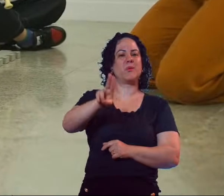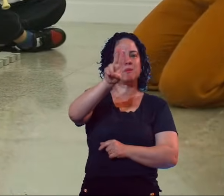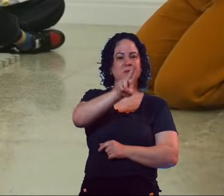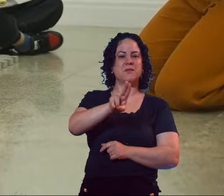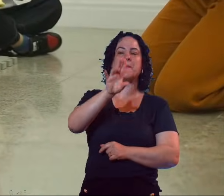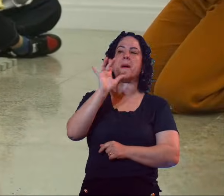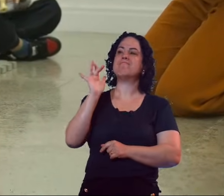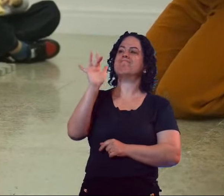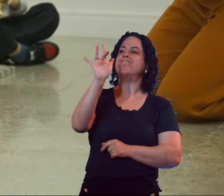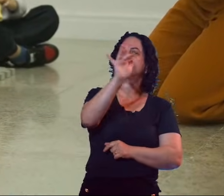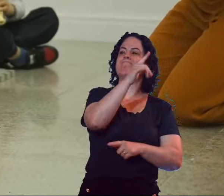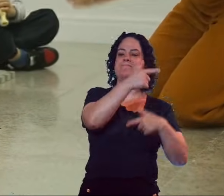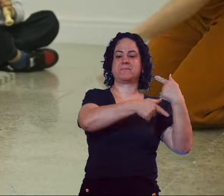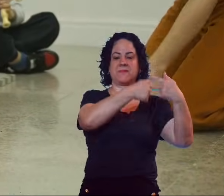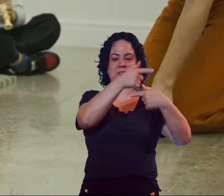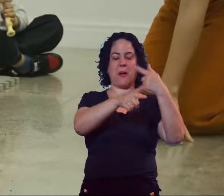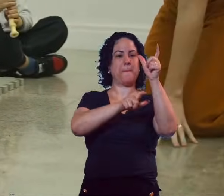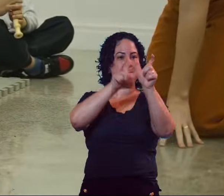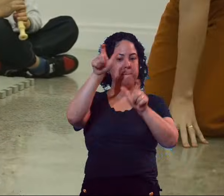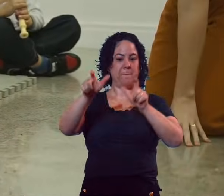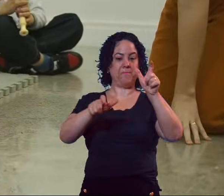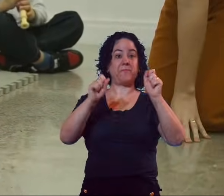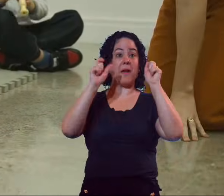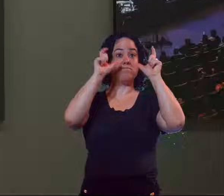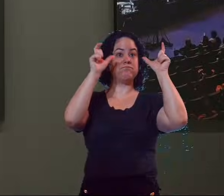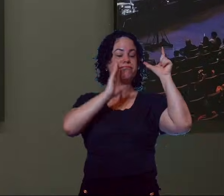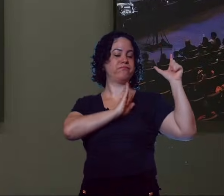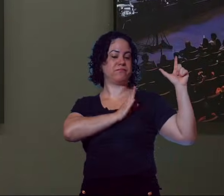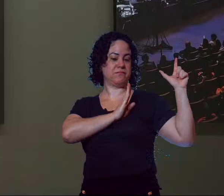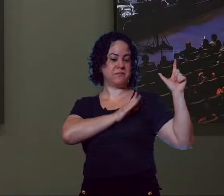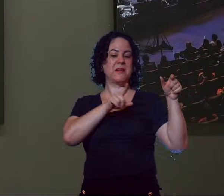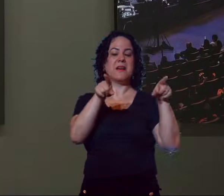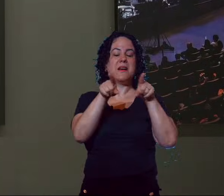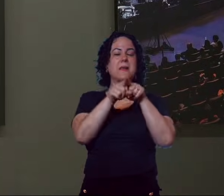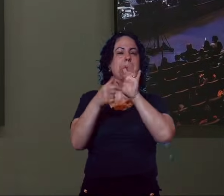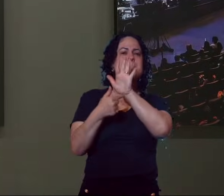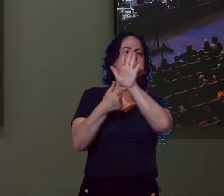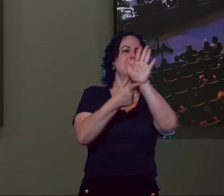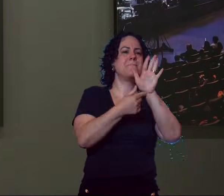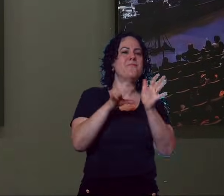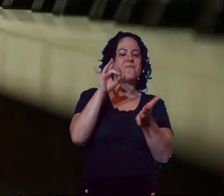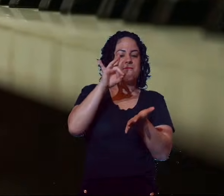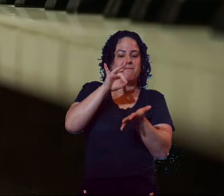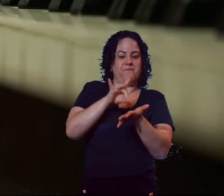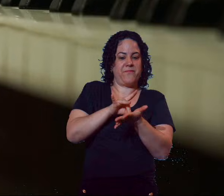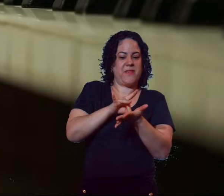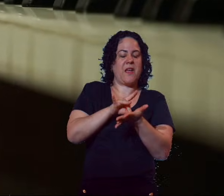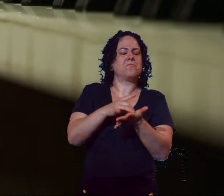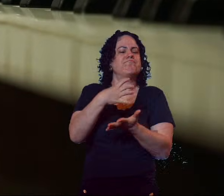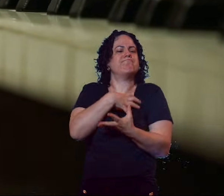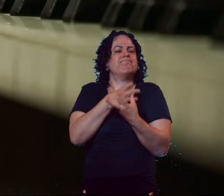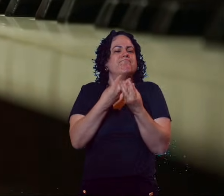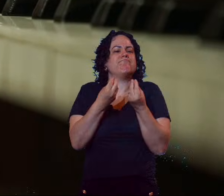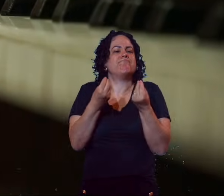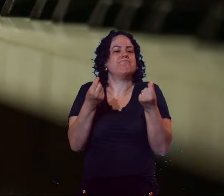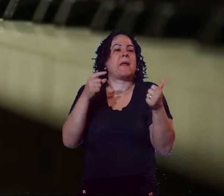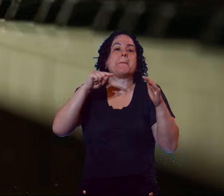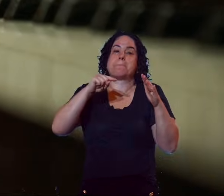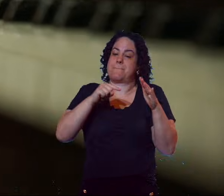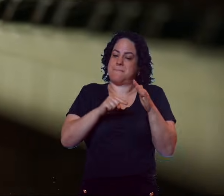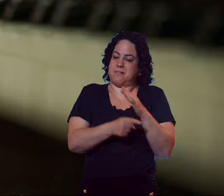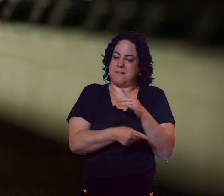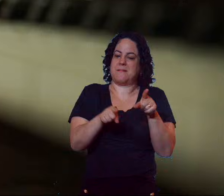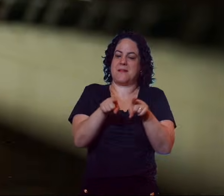para tocar uma geração, para despertar corações e para revelar verdades de maneira sensível e profunda.